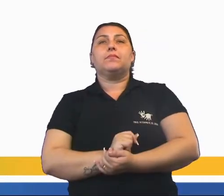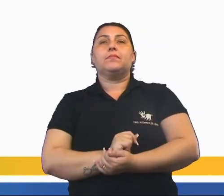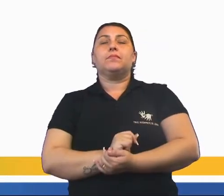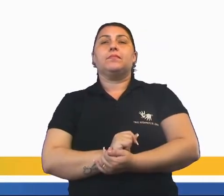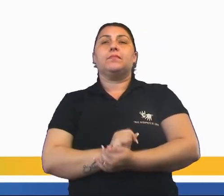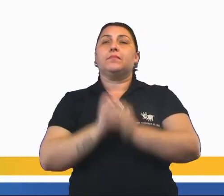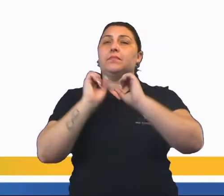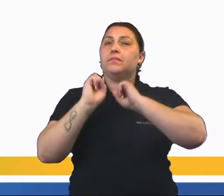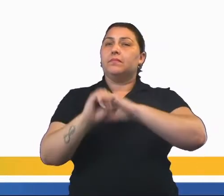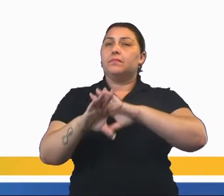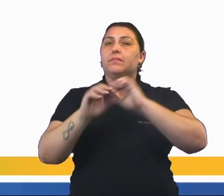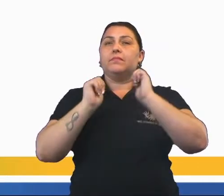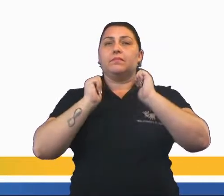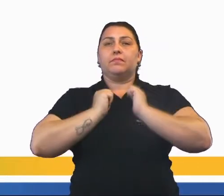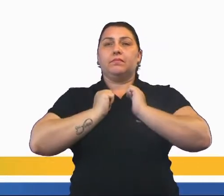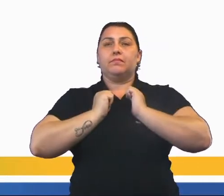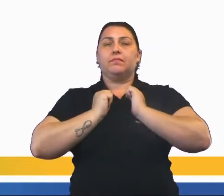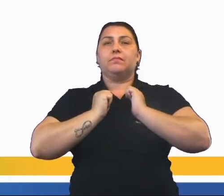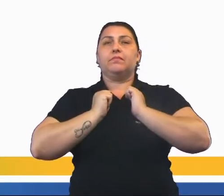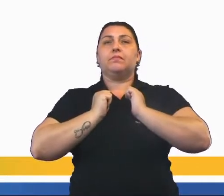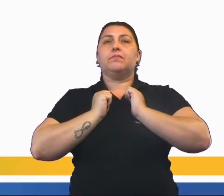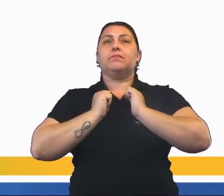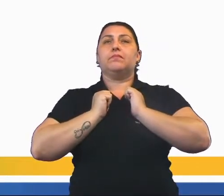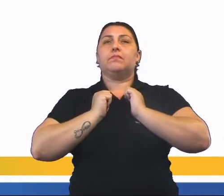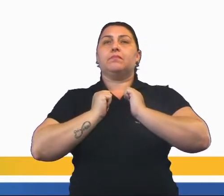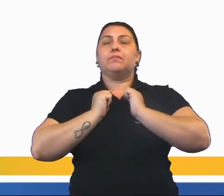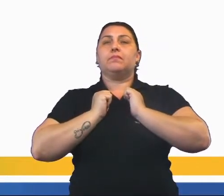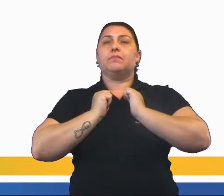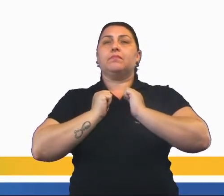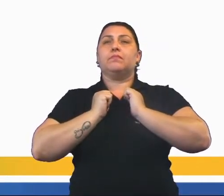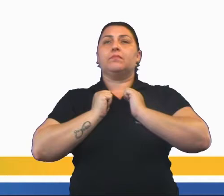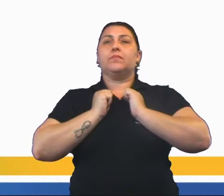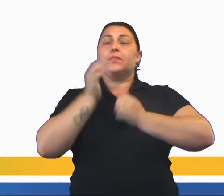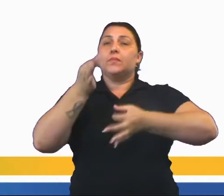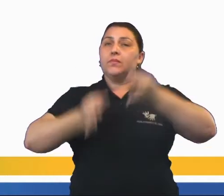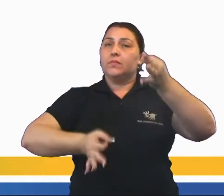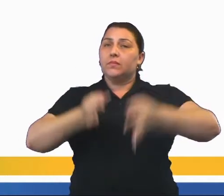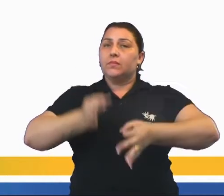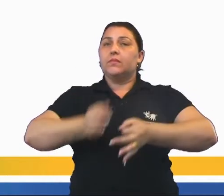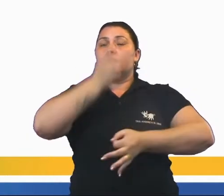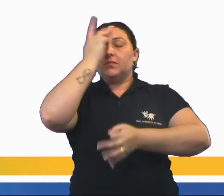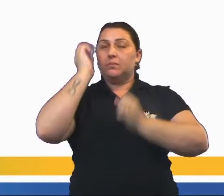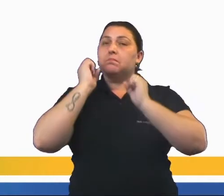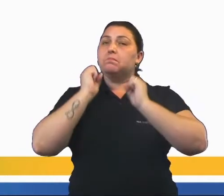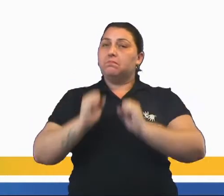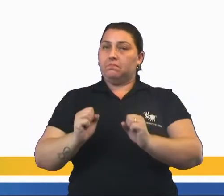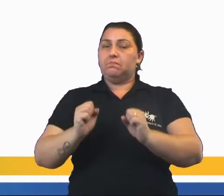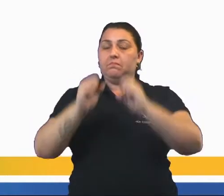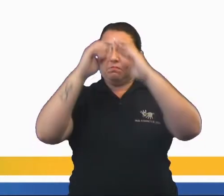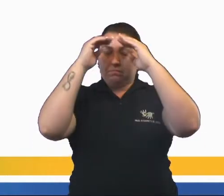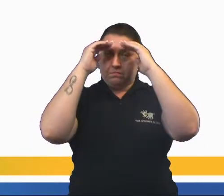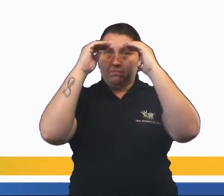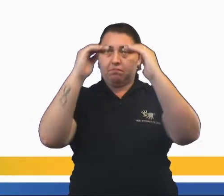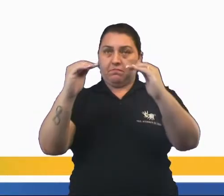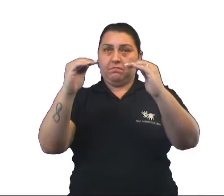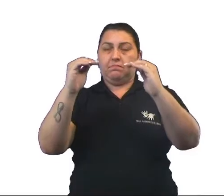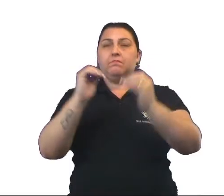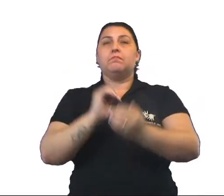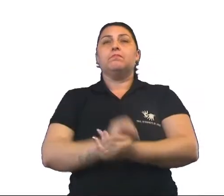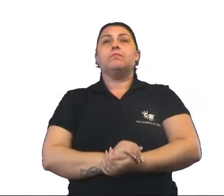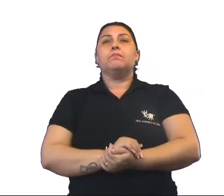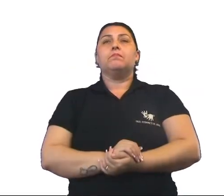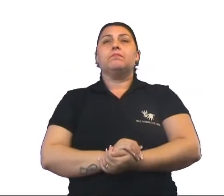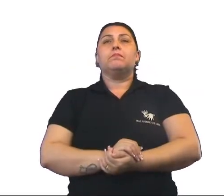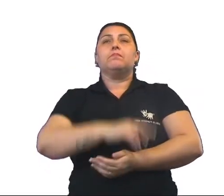determinam o comportamento, ela vai para o terreno jurídico para que as pessoas possam acatar e cumprir. Tá? E a